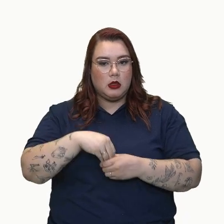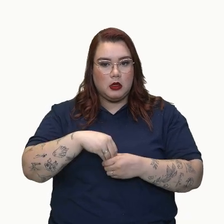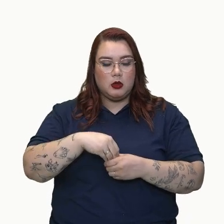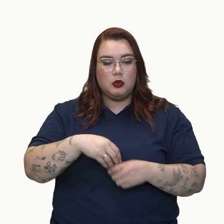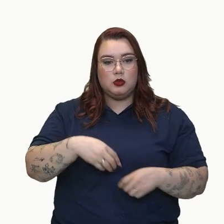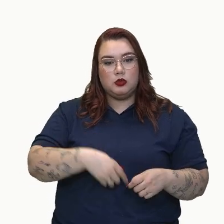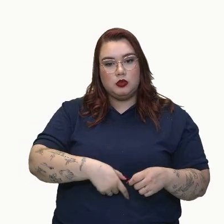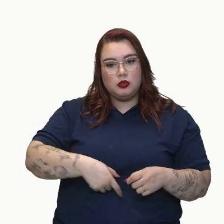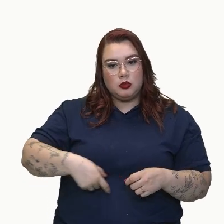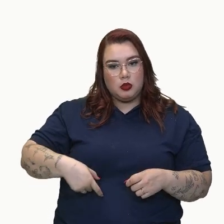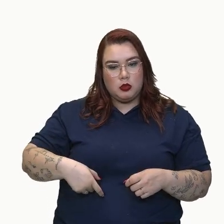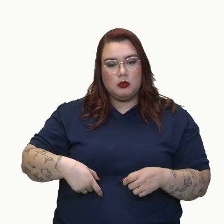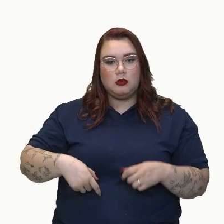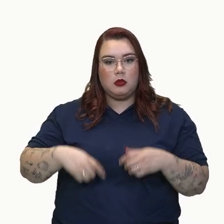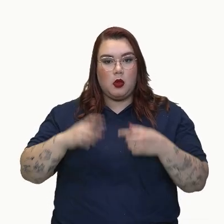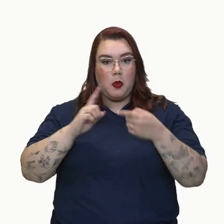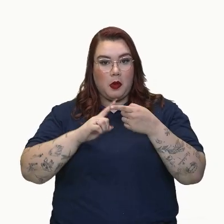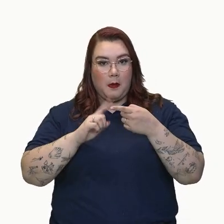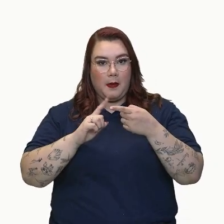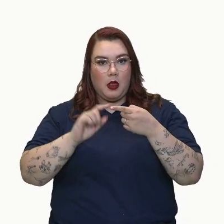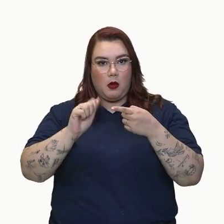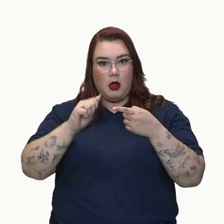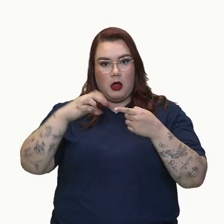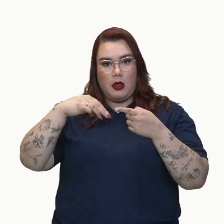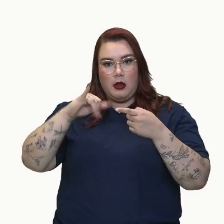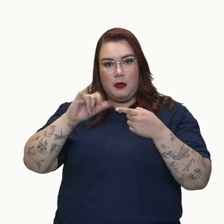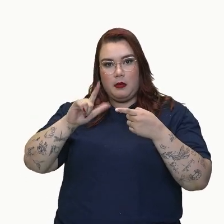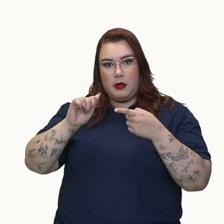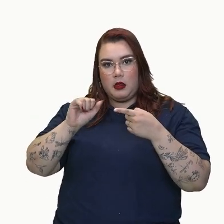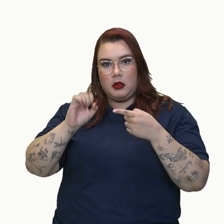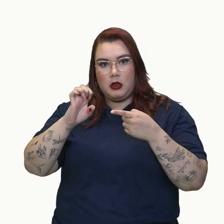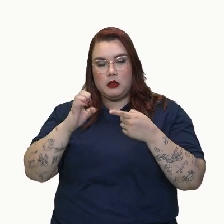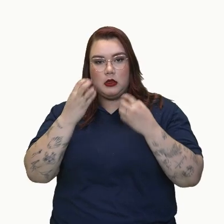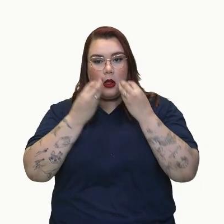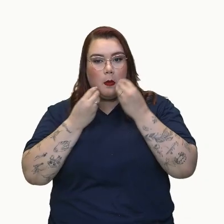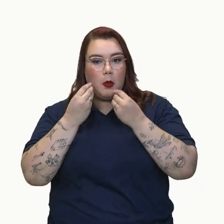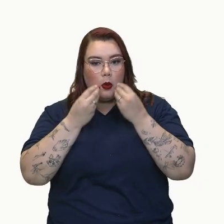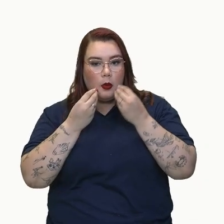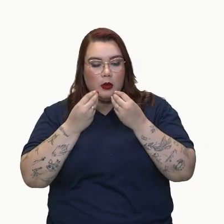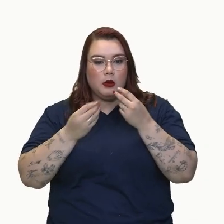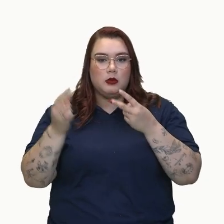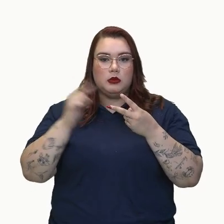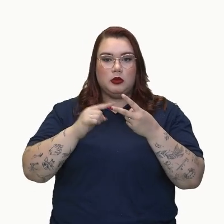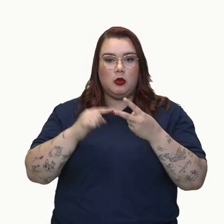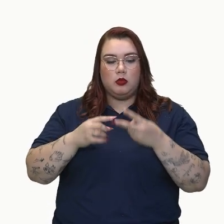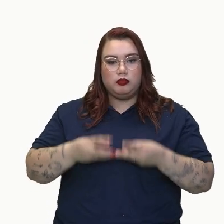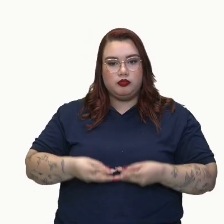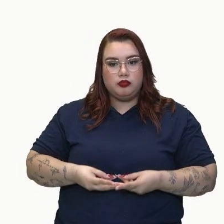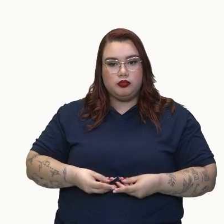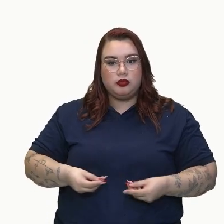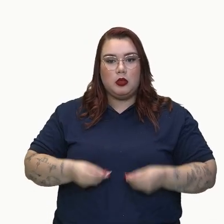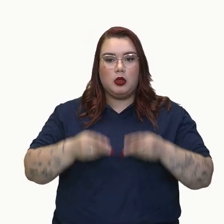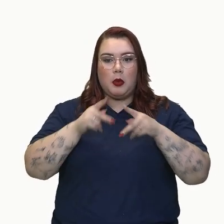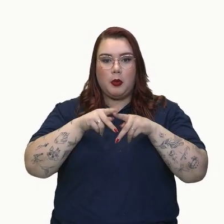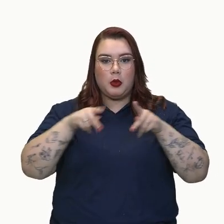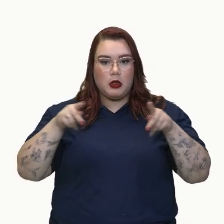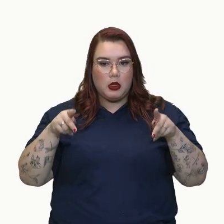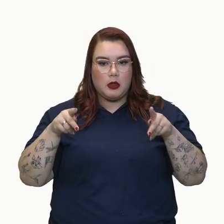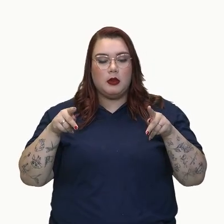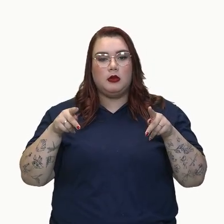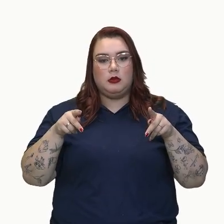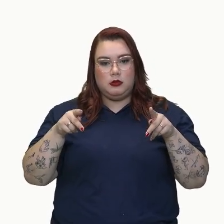a amilase é na boca, tá? Mas a pepsina no estômago, ela atua na digestão de proteínas,